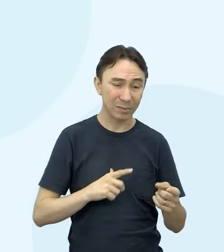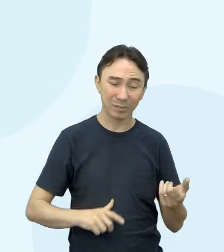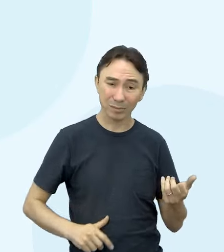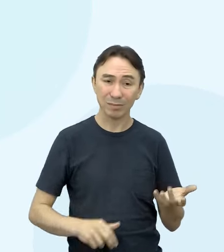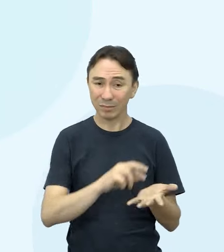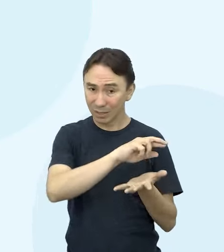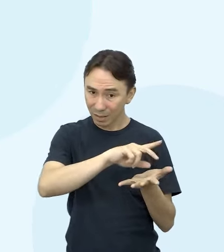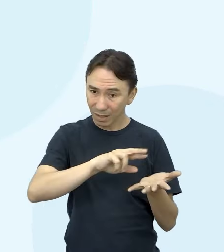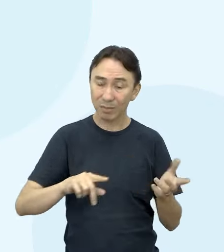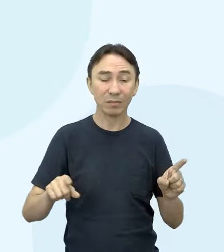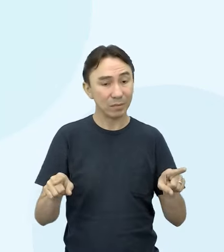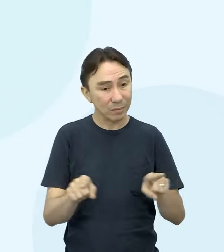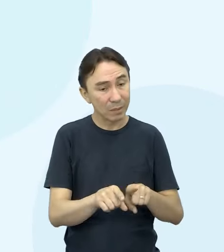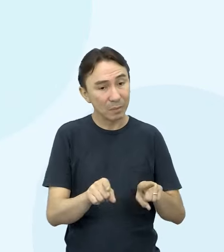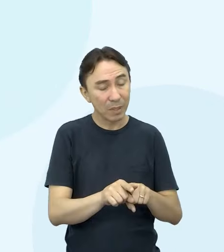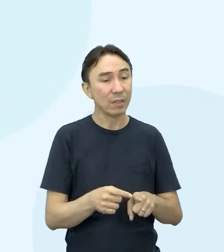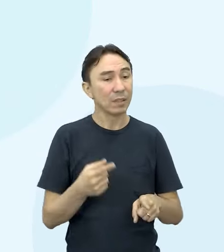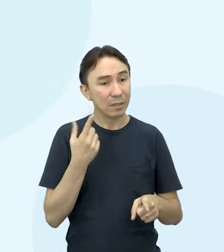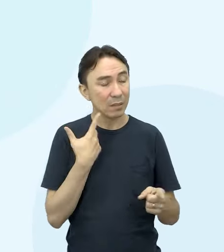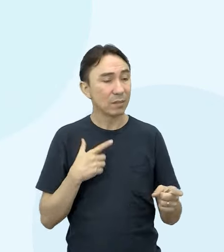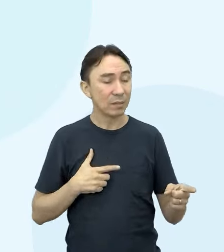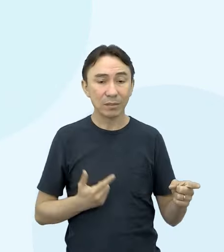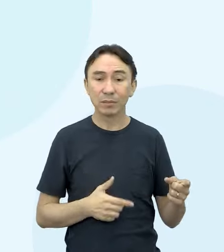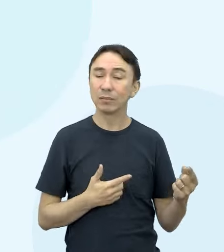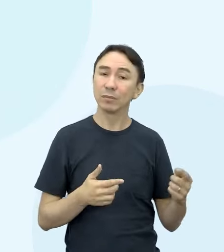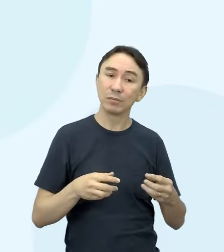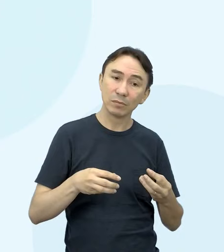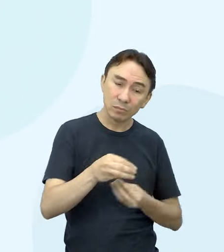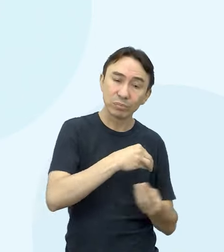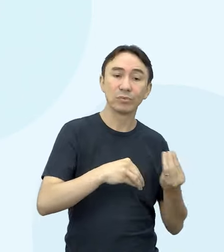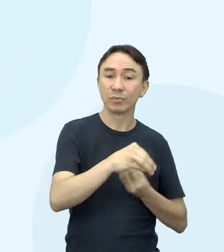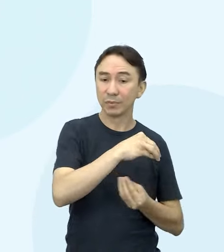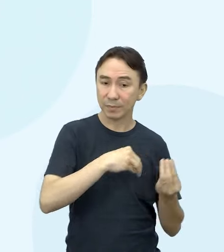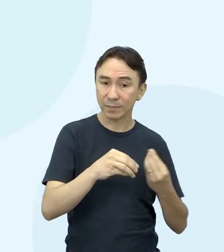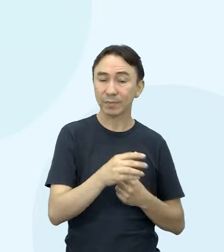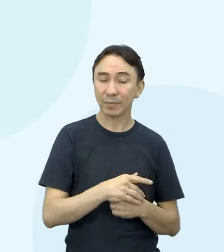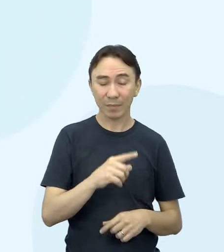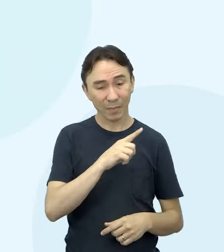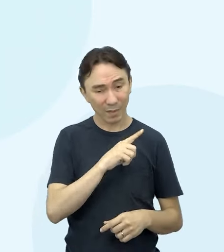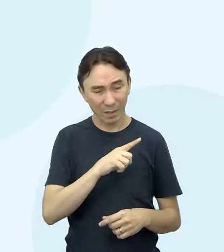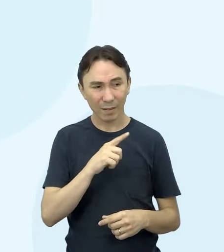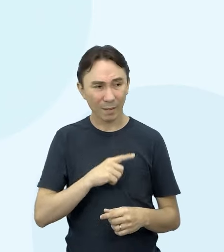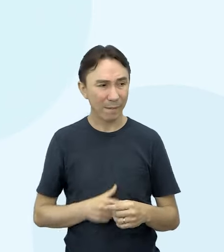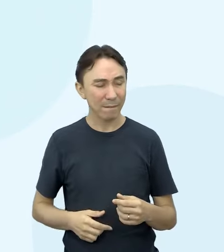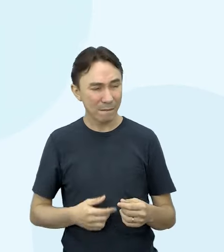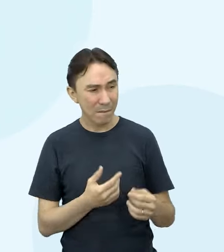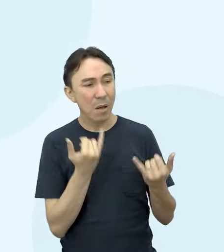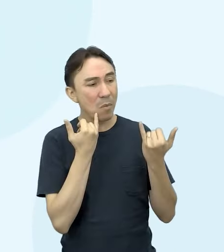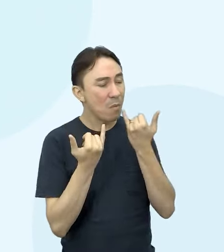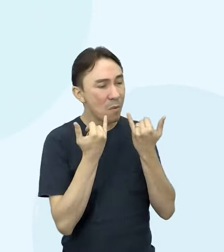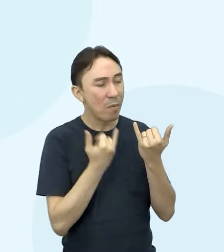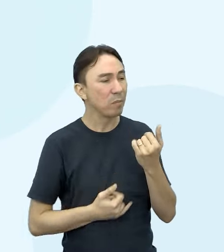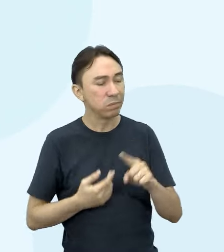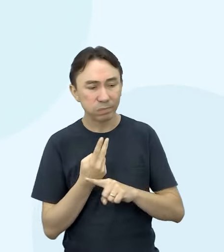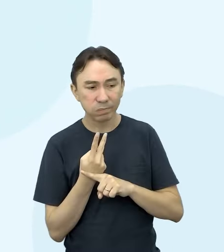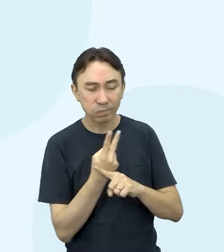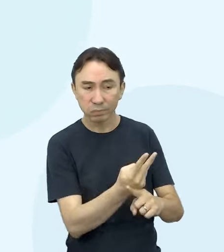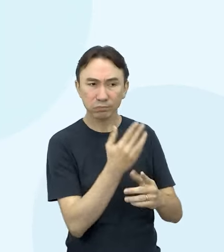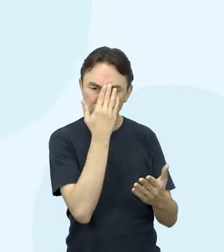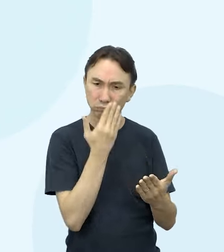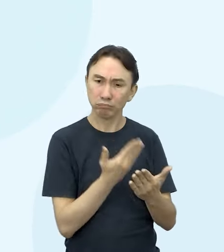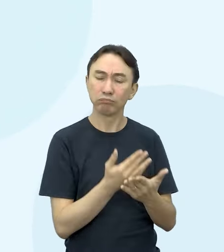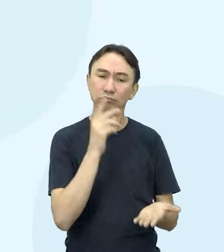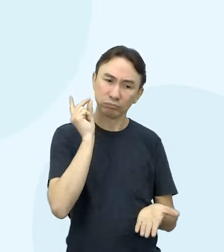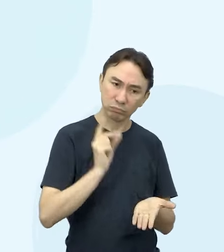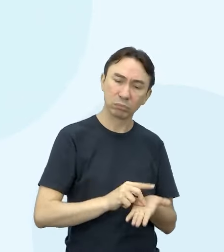de conhecimento a curadoria da informação de fontes confiáveis, análise dos diferentes níveis e